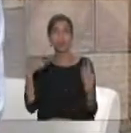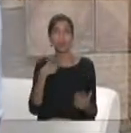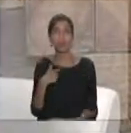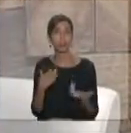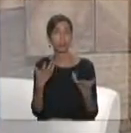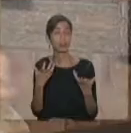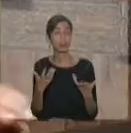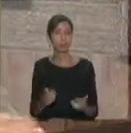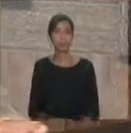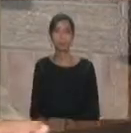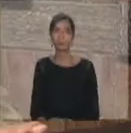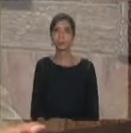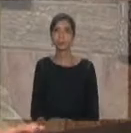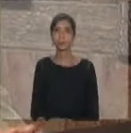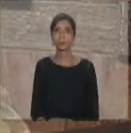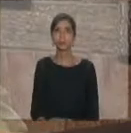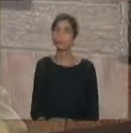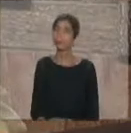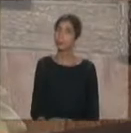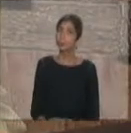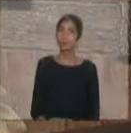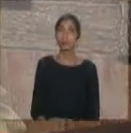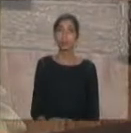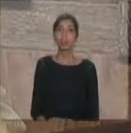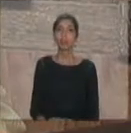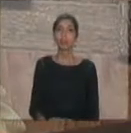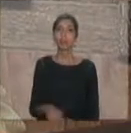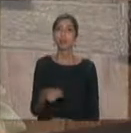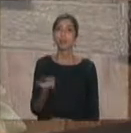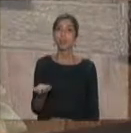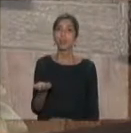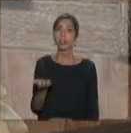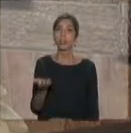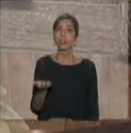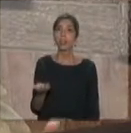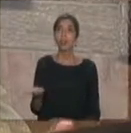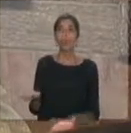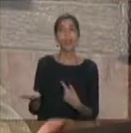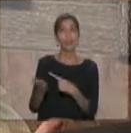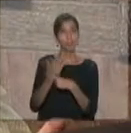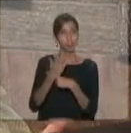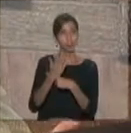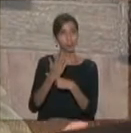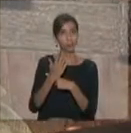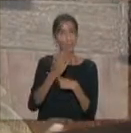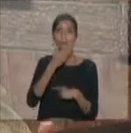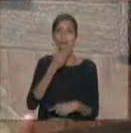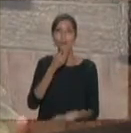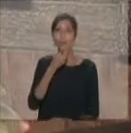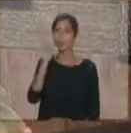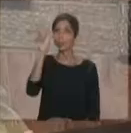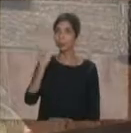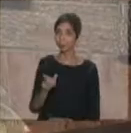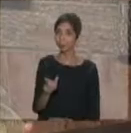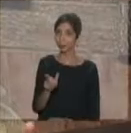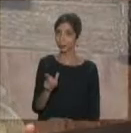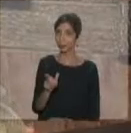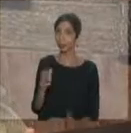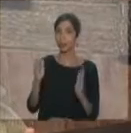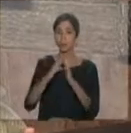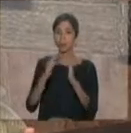intencional? Foi uma grande ajuda de um cidadão da cidade de